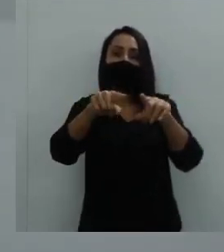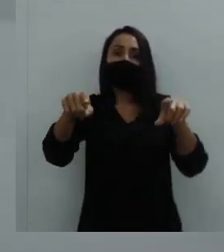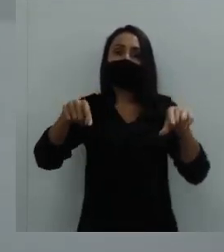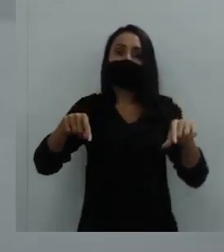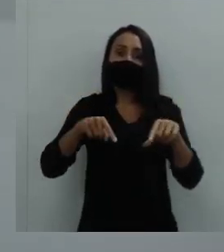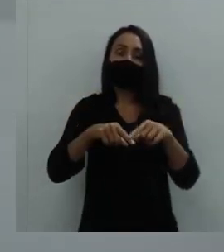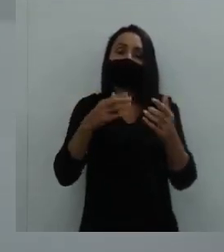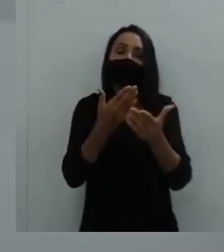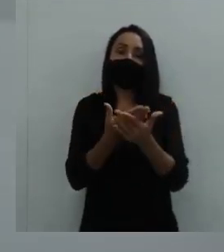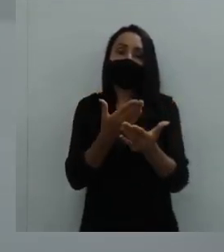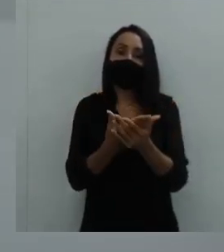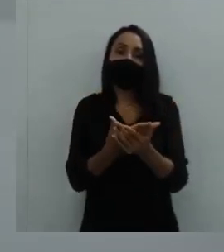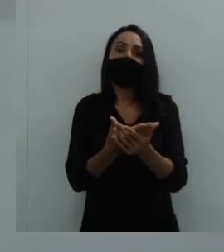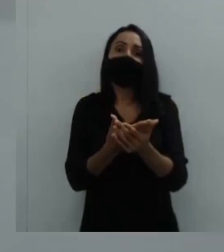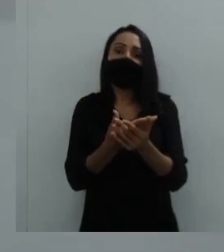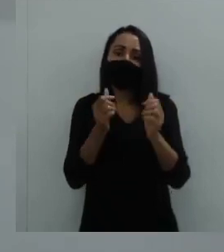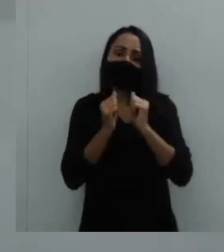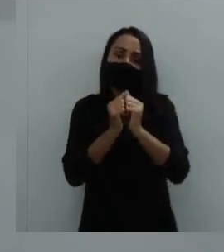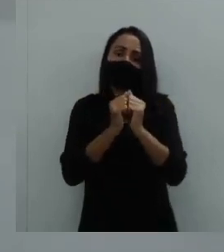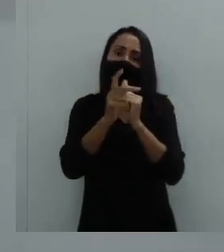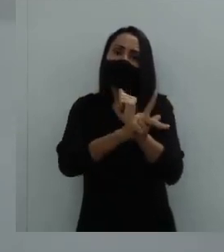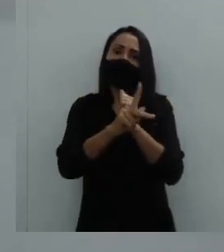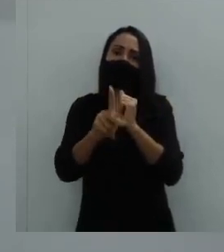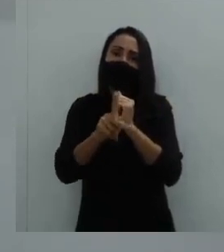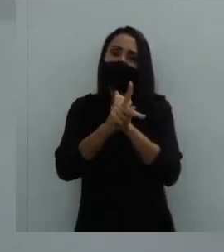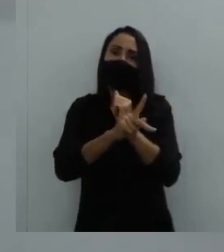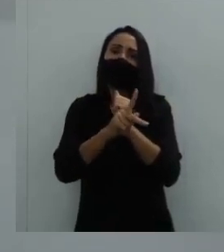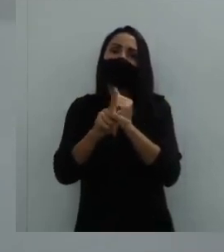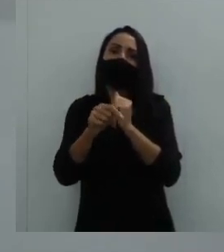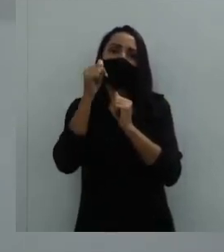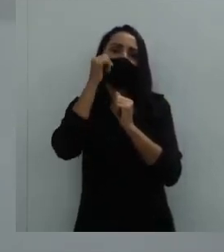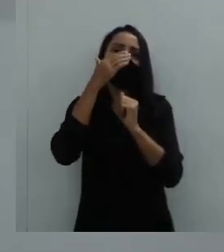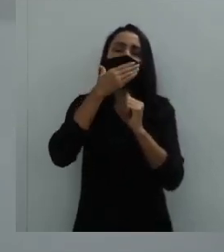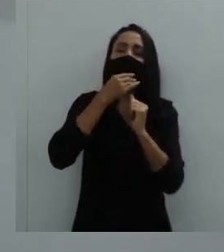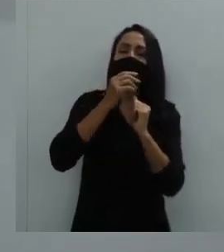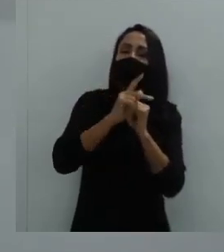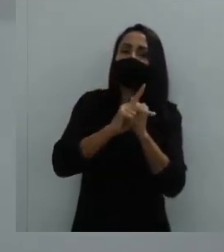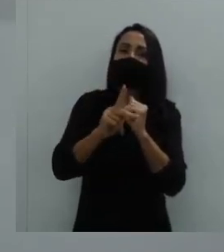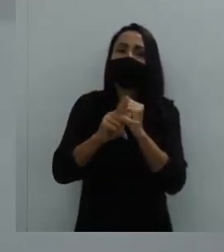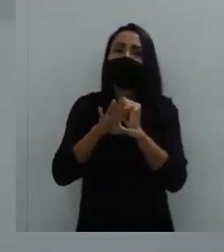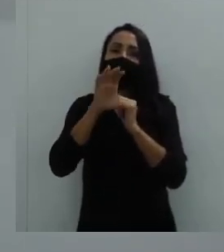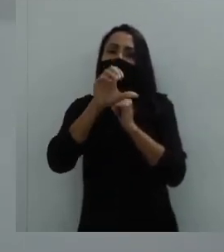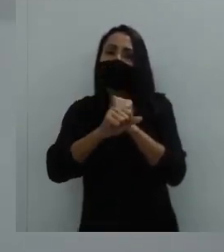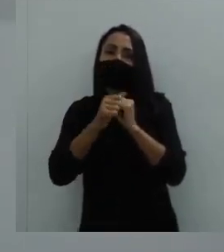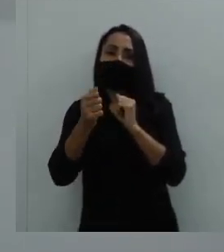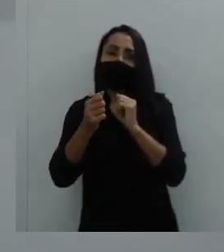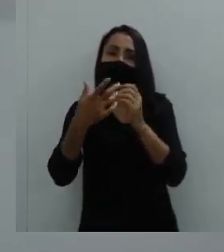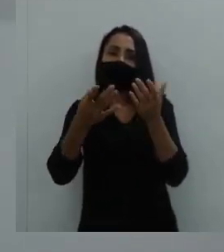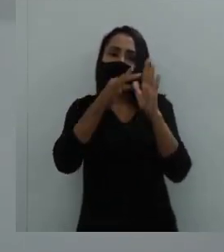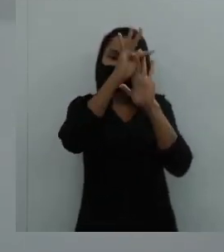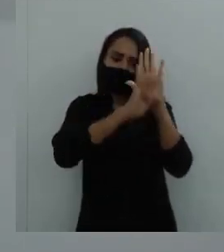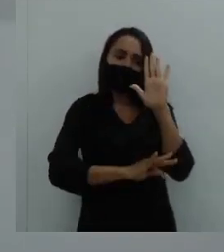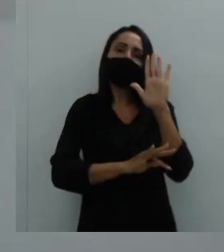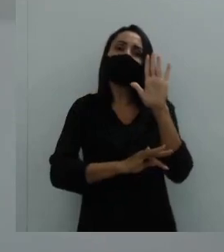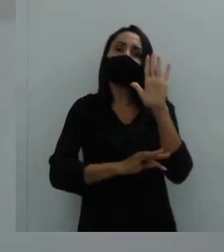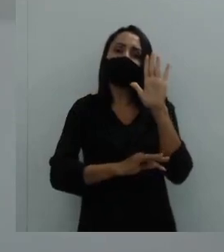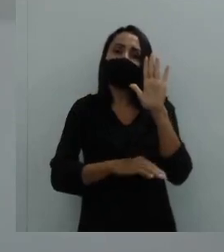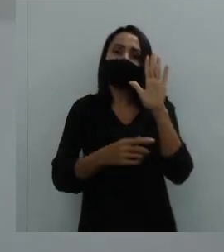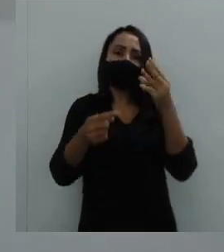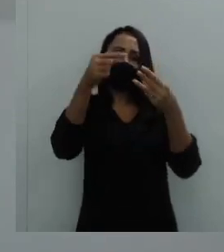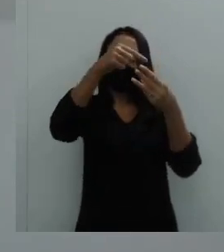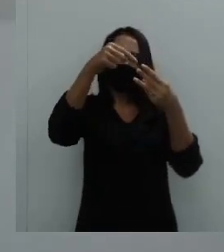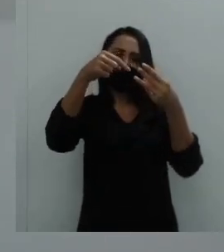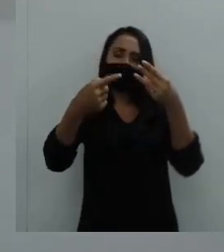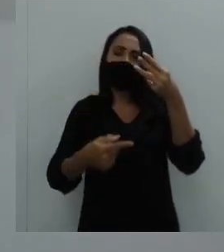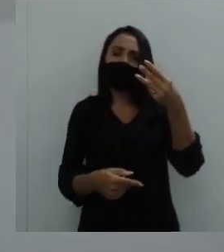vocês com os seus professores ou professoras, certo? Pegarem um apólogo ou uma fábula, uma